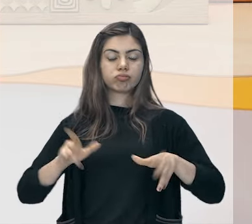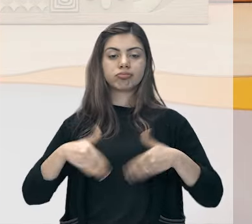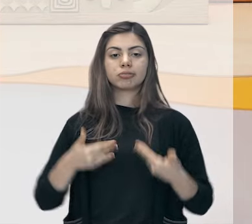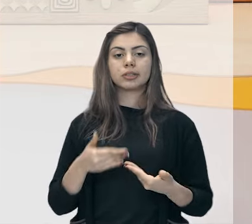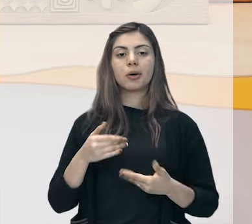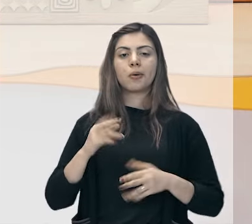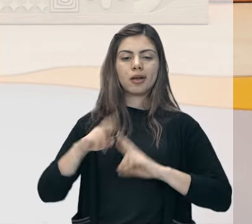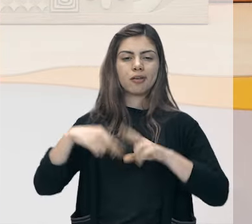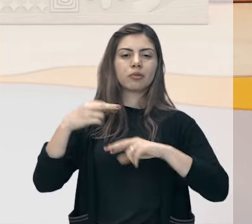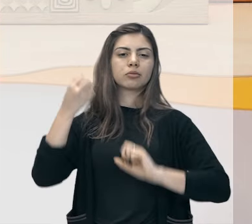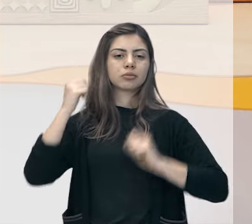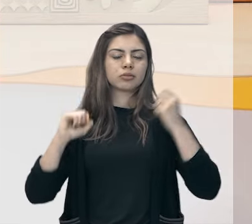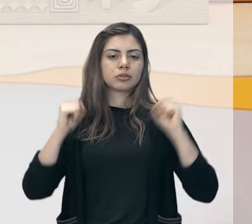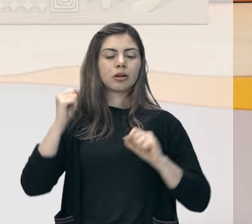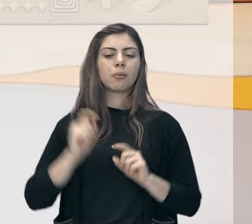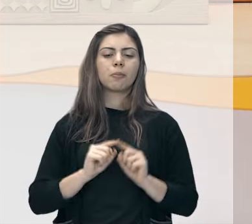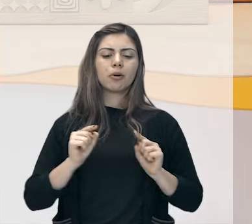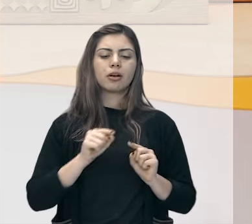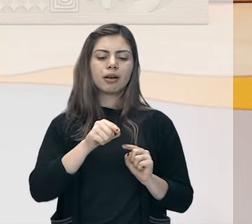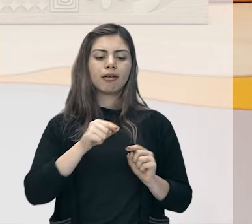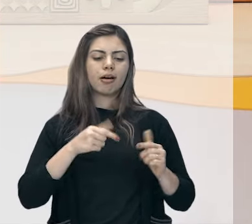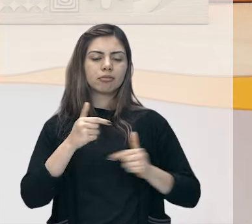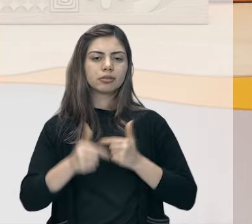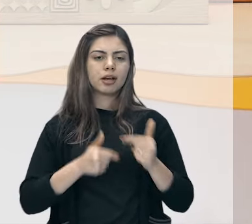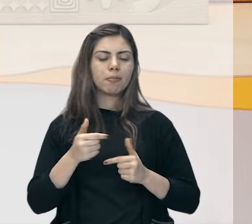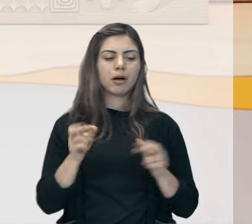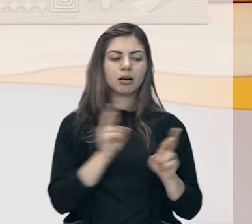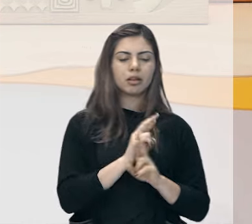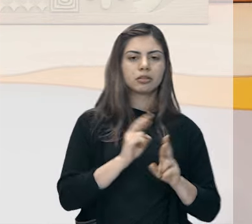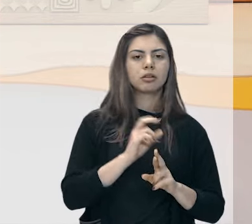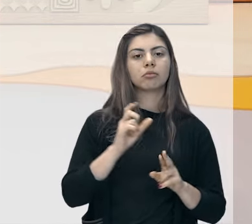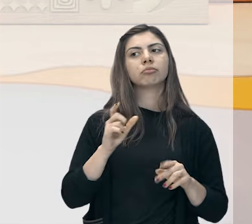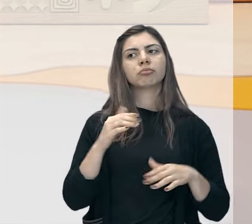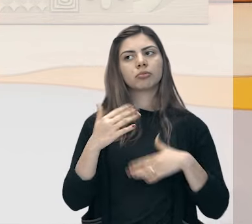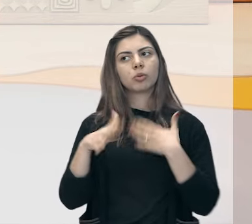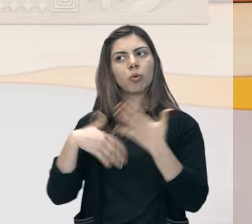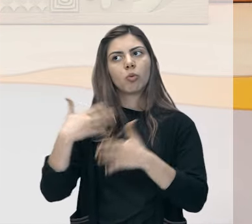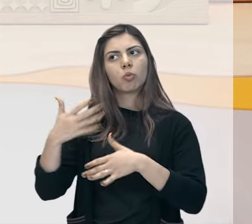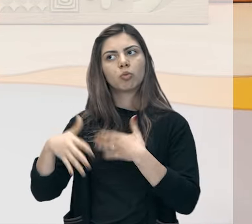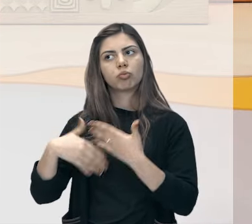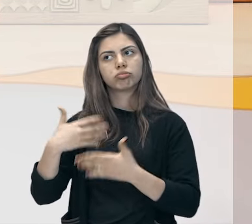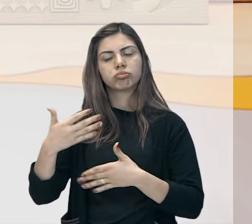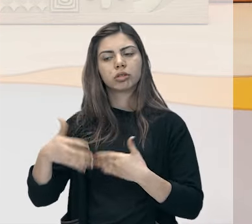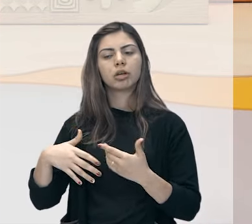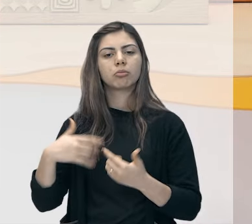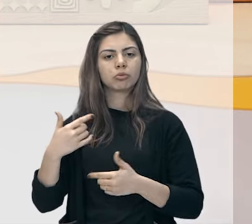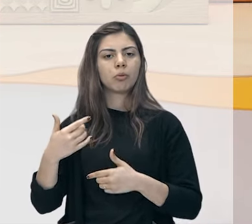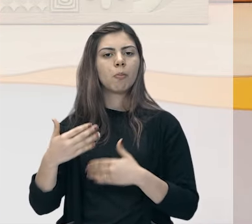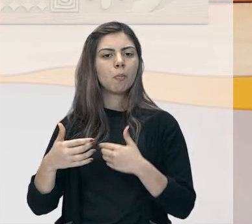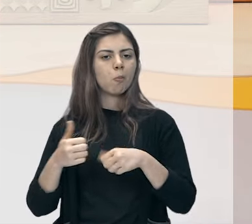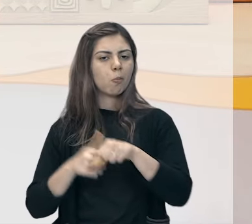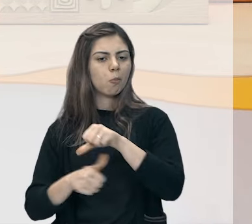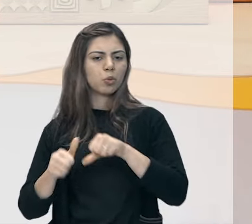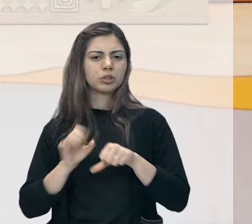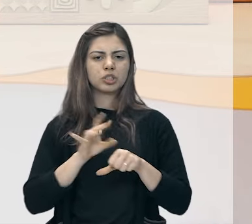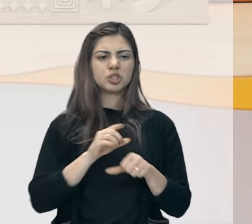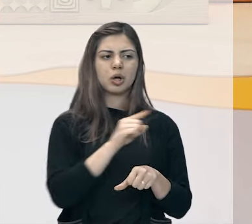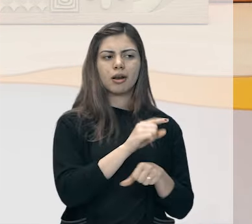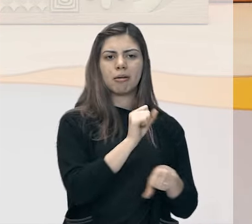Industrial. Mas essas relações de trabalho vão se moldando ao longo do tempo. E a gente não parou ali na Revolução Industrial.